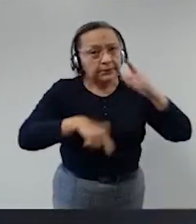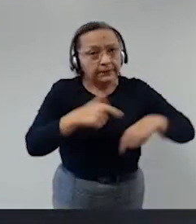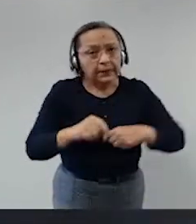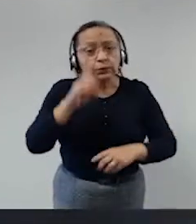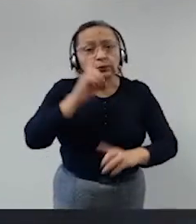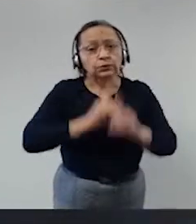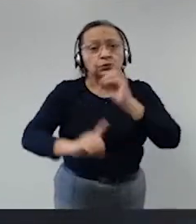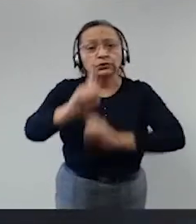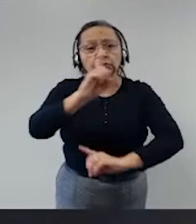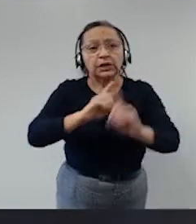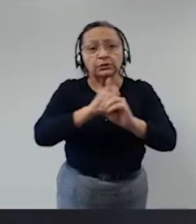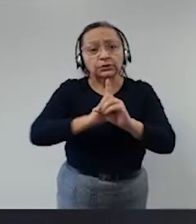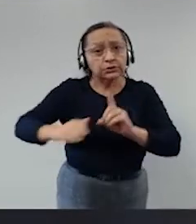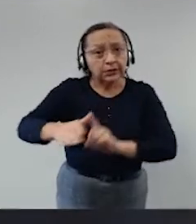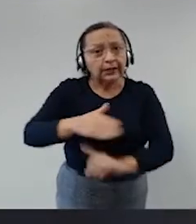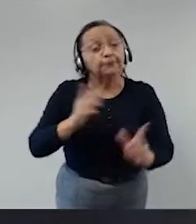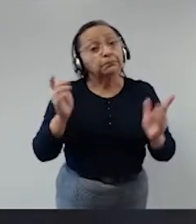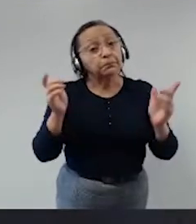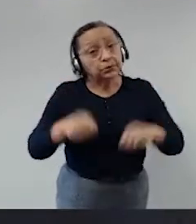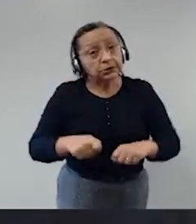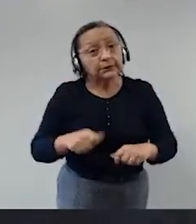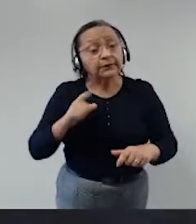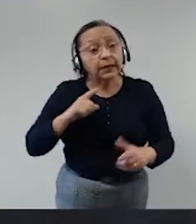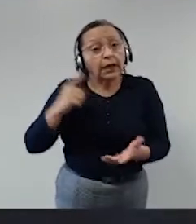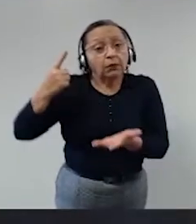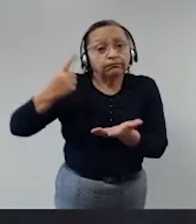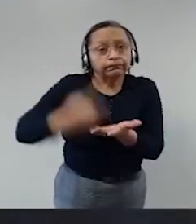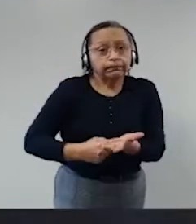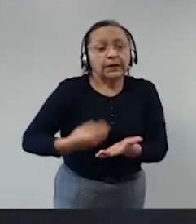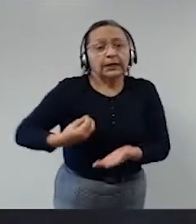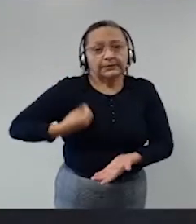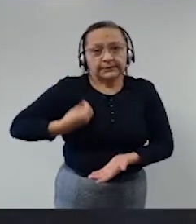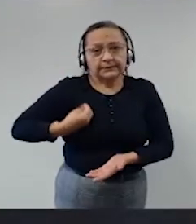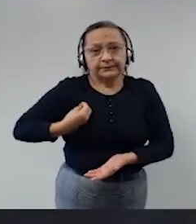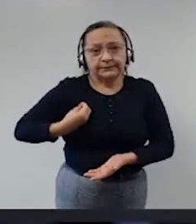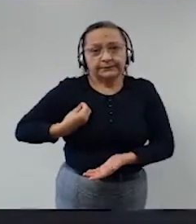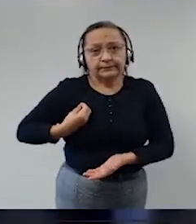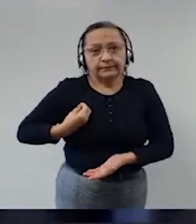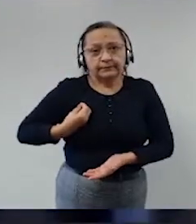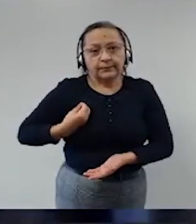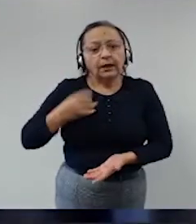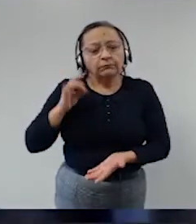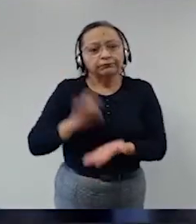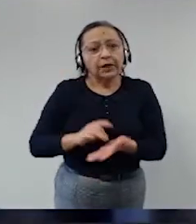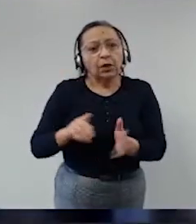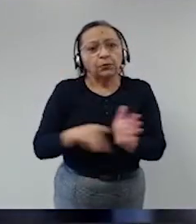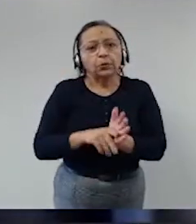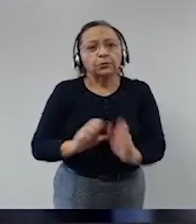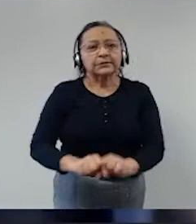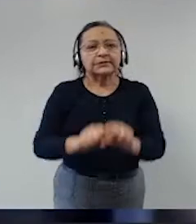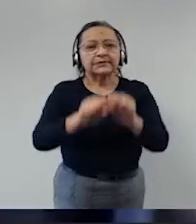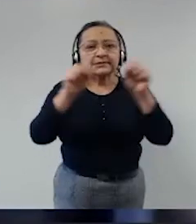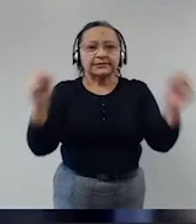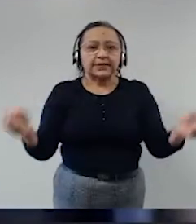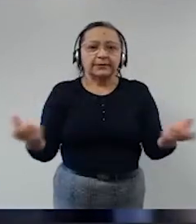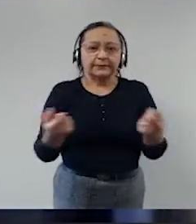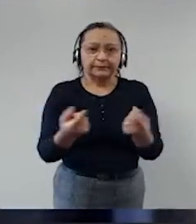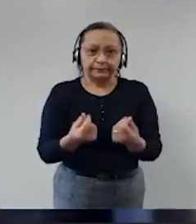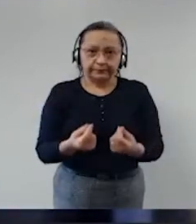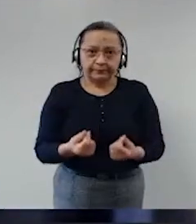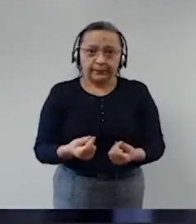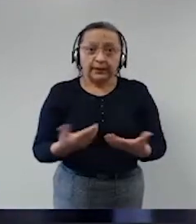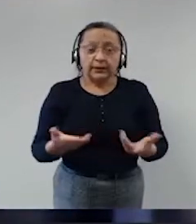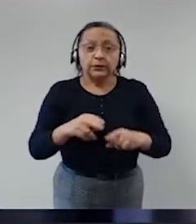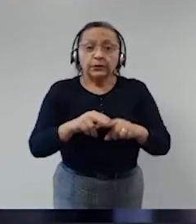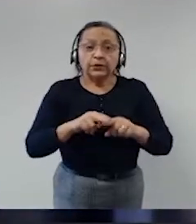social, tenderá a comprometer a existência ao próprio sistema capitalista. Então,